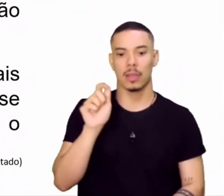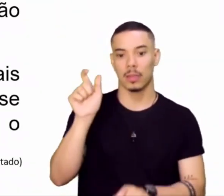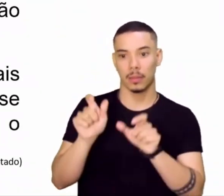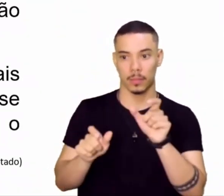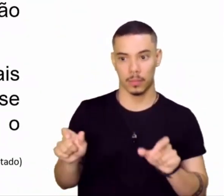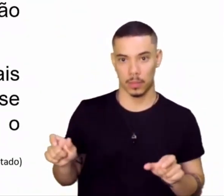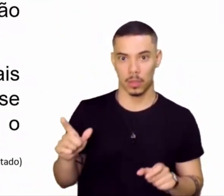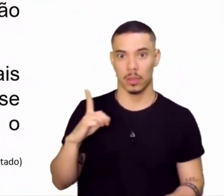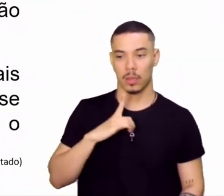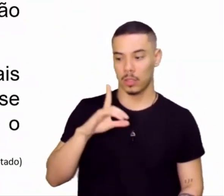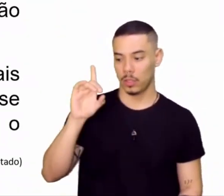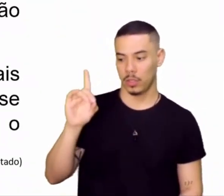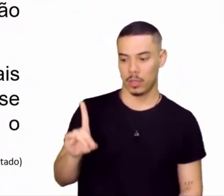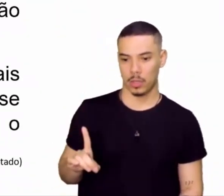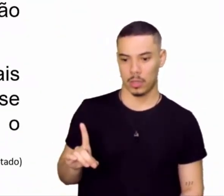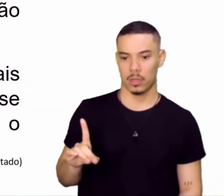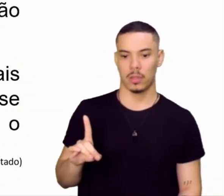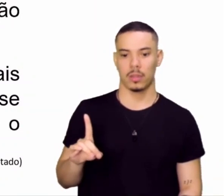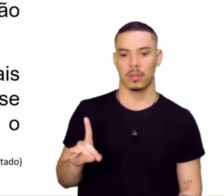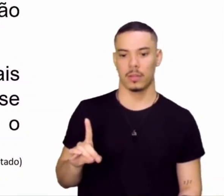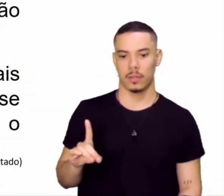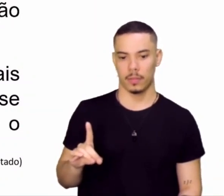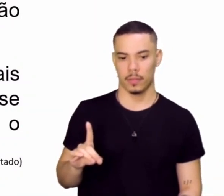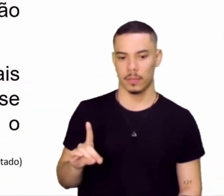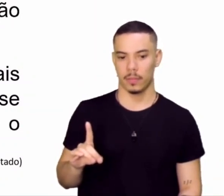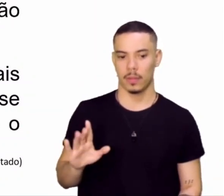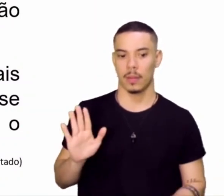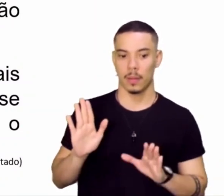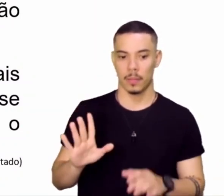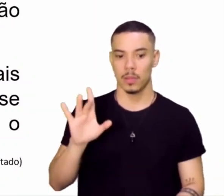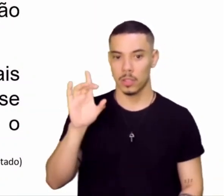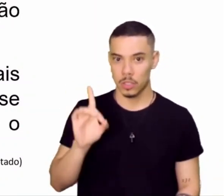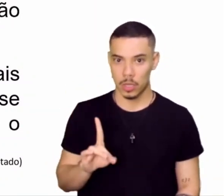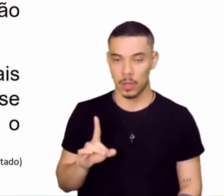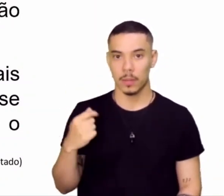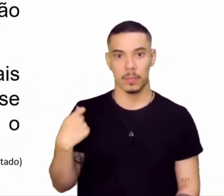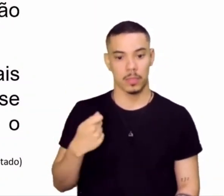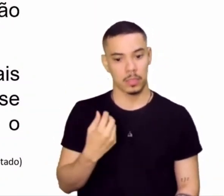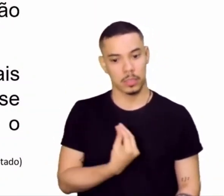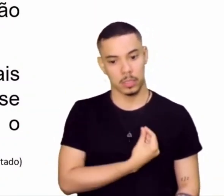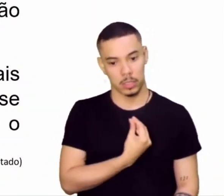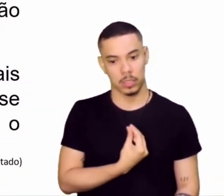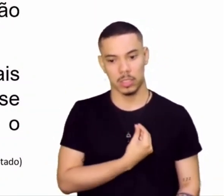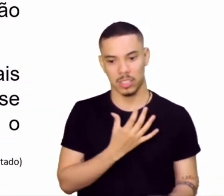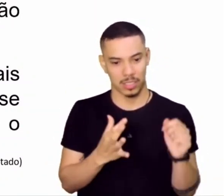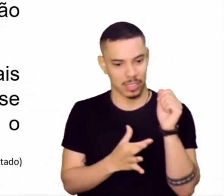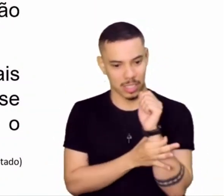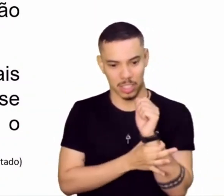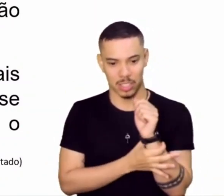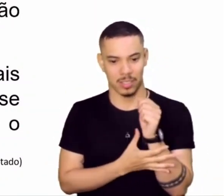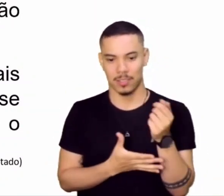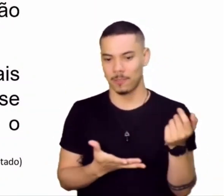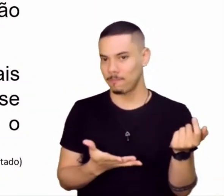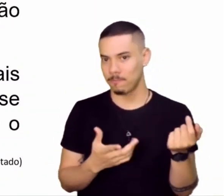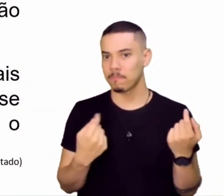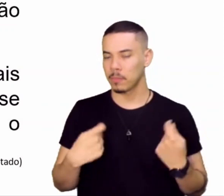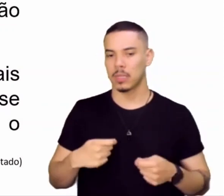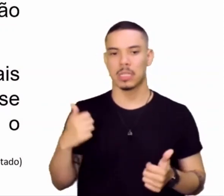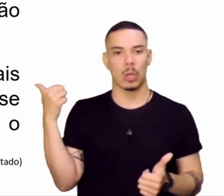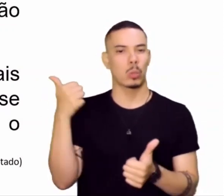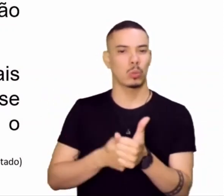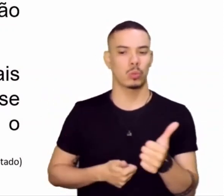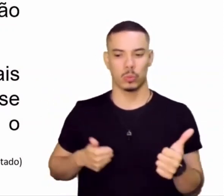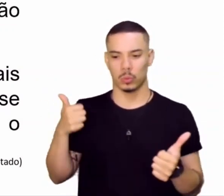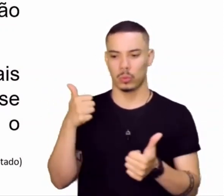sujeitos de direitos, que onde tais direitos não existam e nem sejam garantidos. Tem-se o direito de lutar